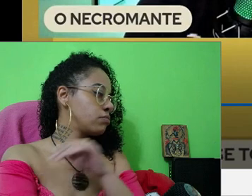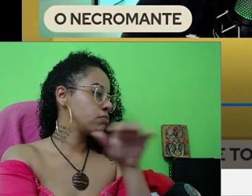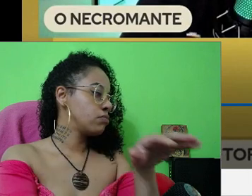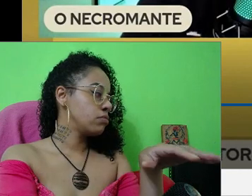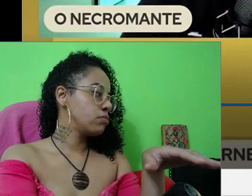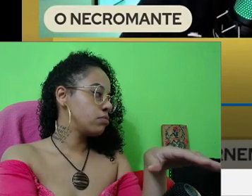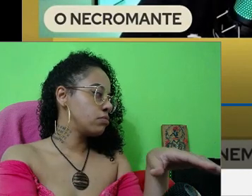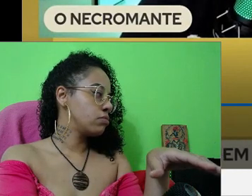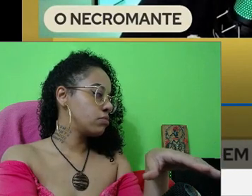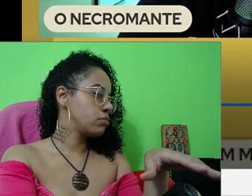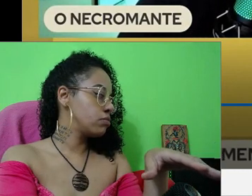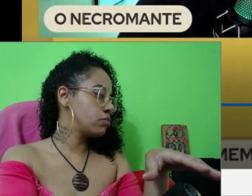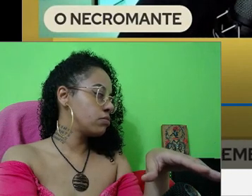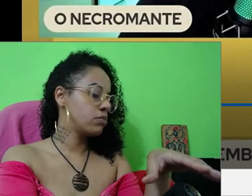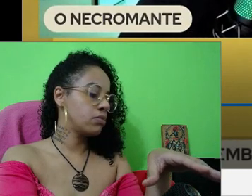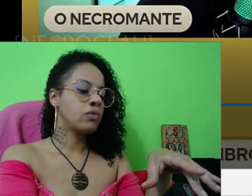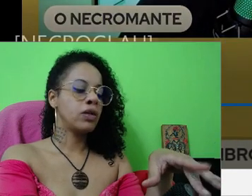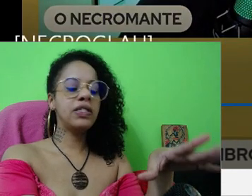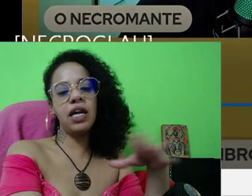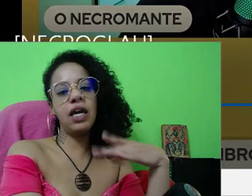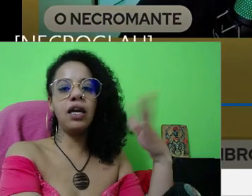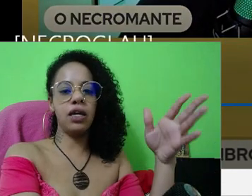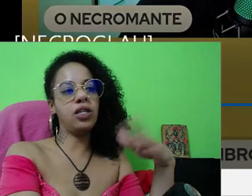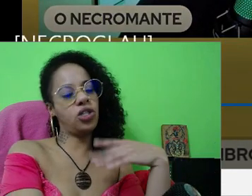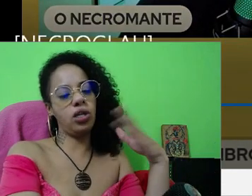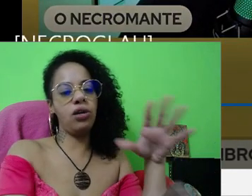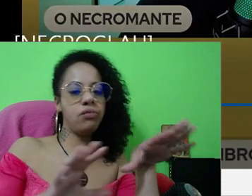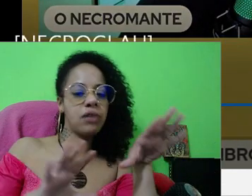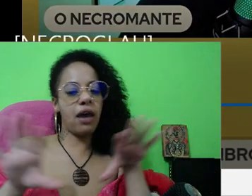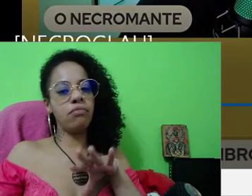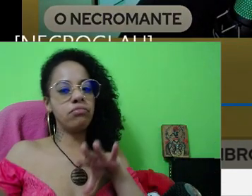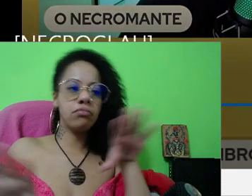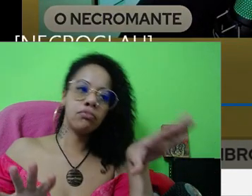mas quem quer falar que fala sim